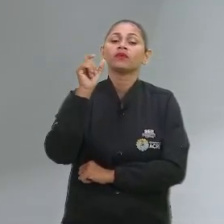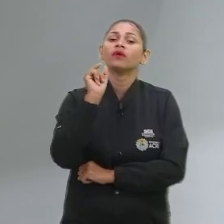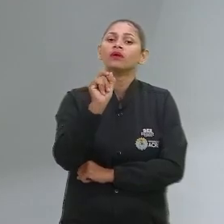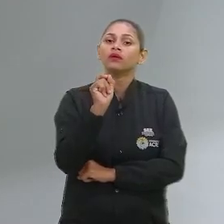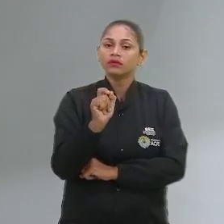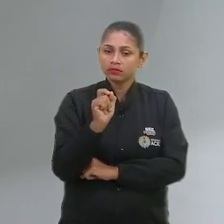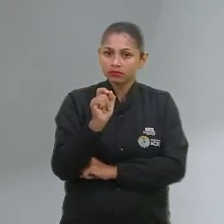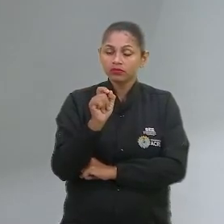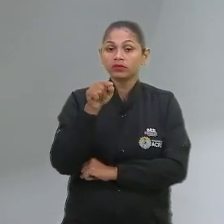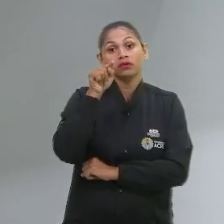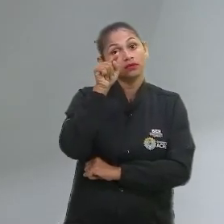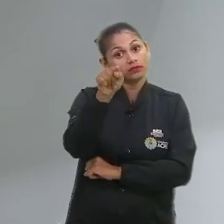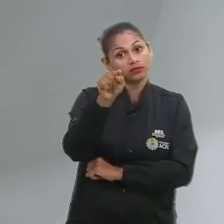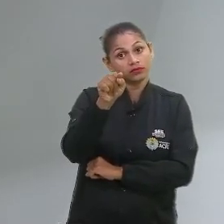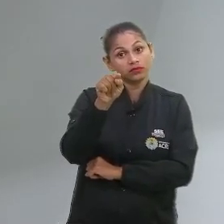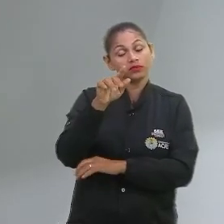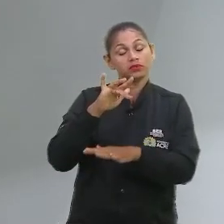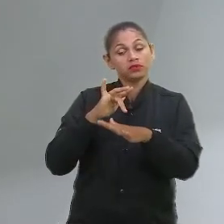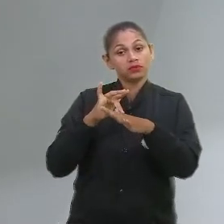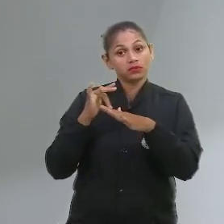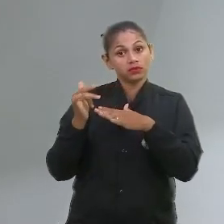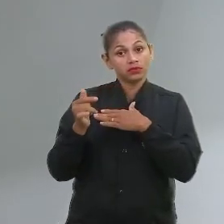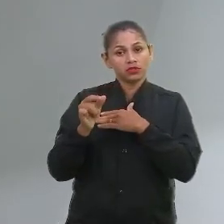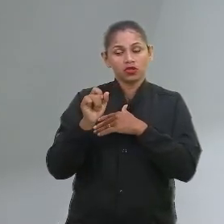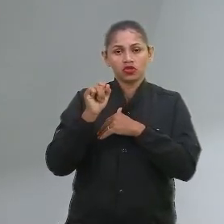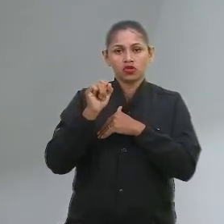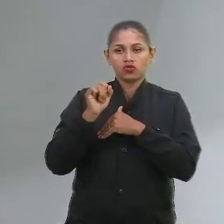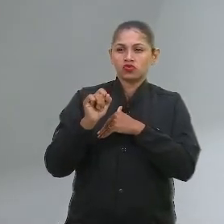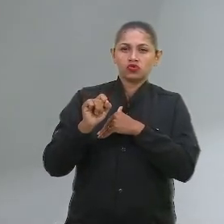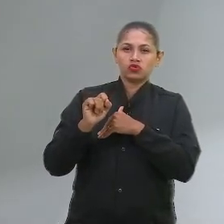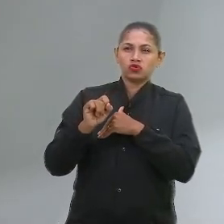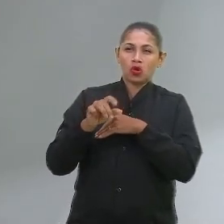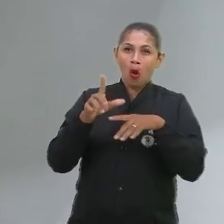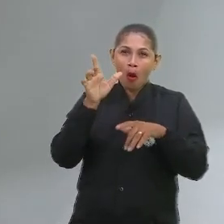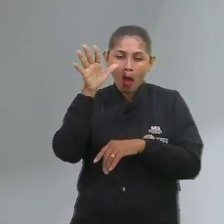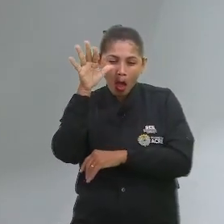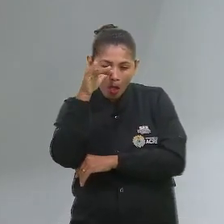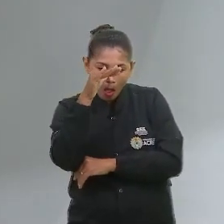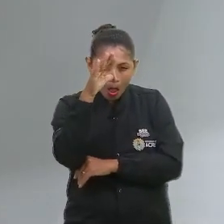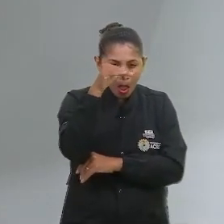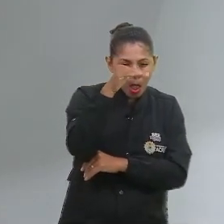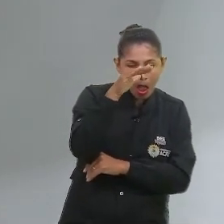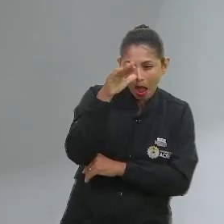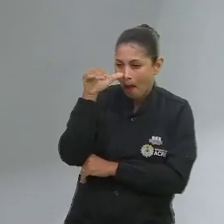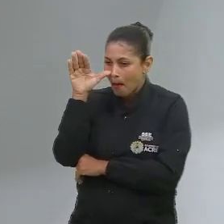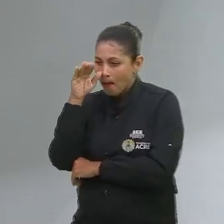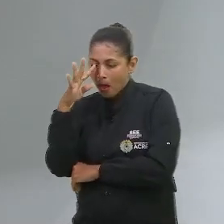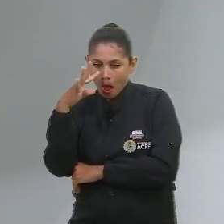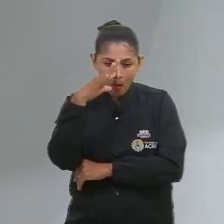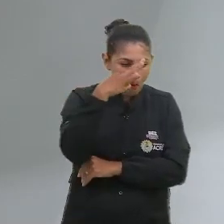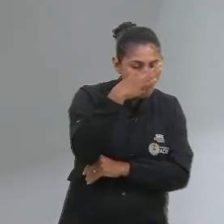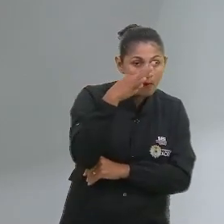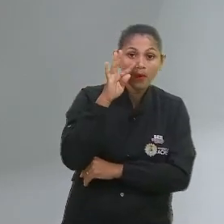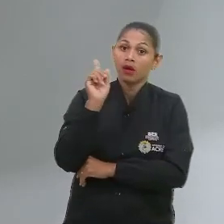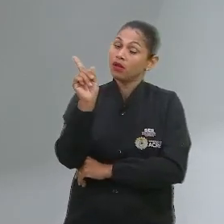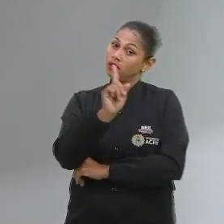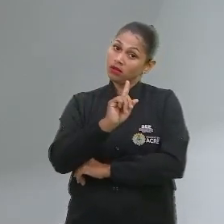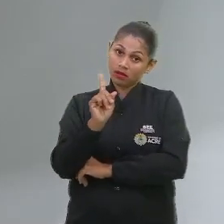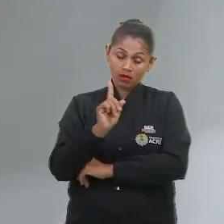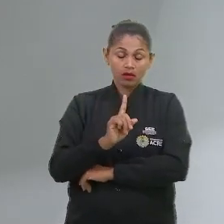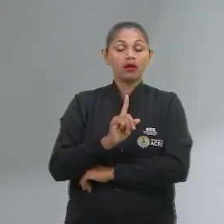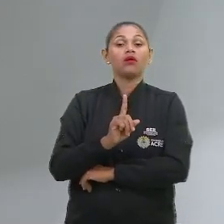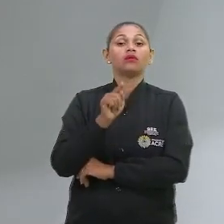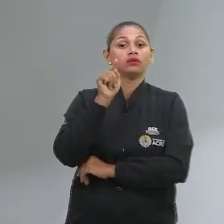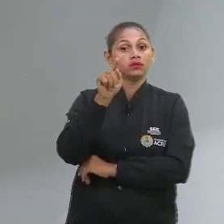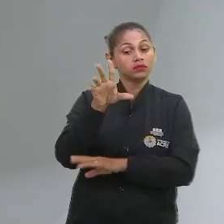sociais, você não é mero consumidor de informações. As redes sociais trouxeram, né, o advento das redes